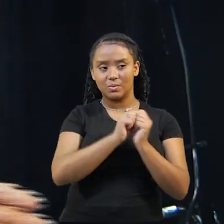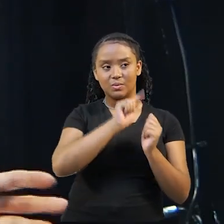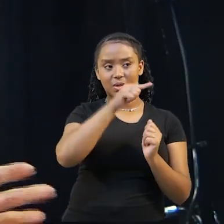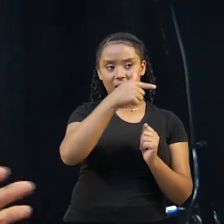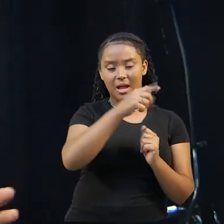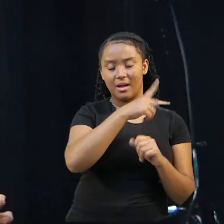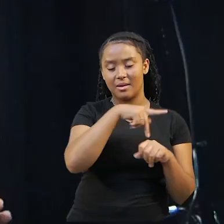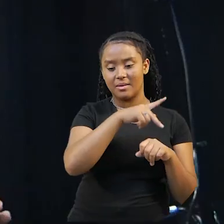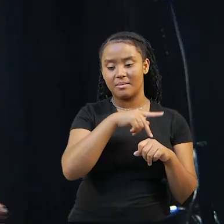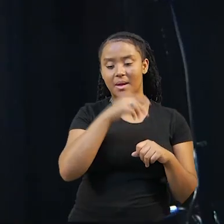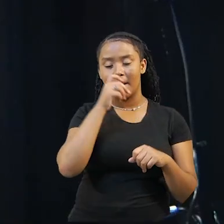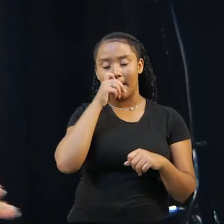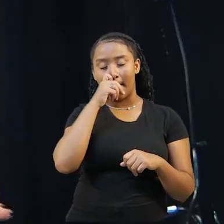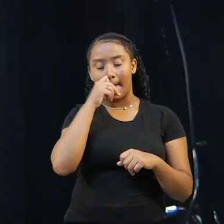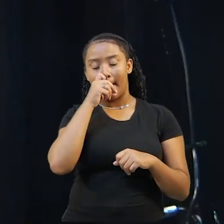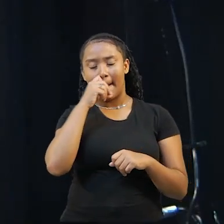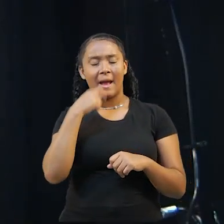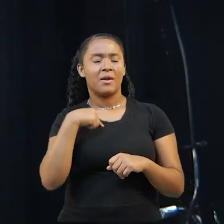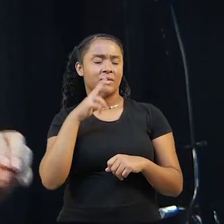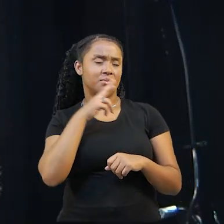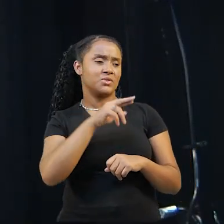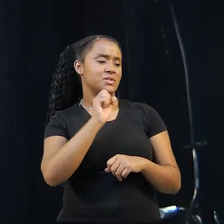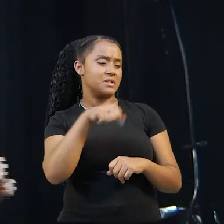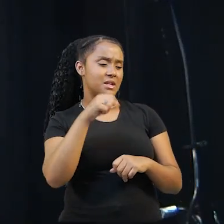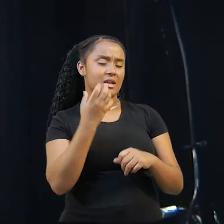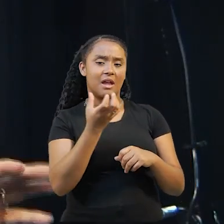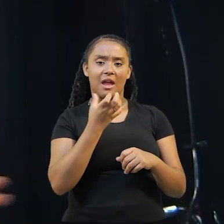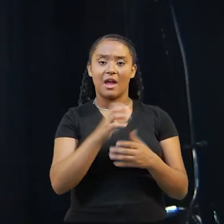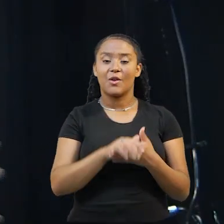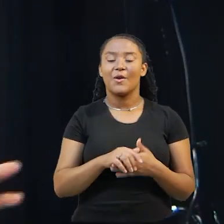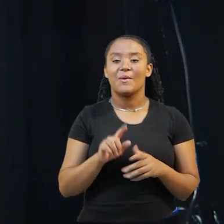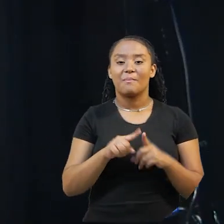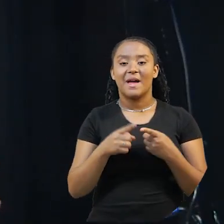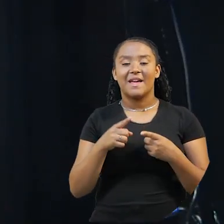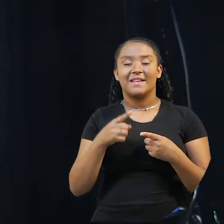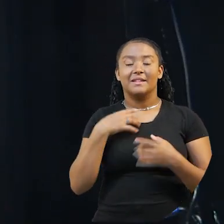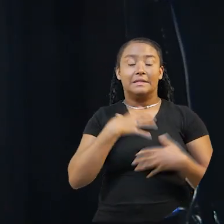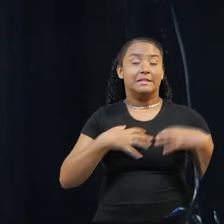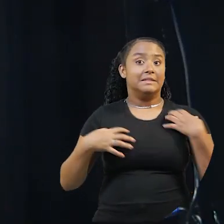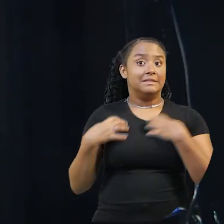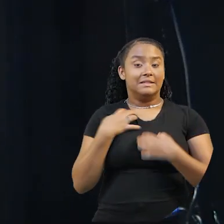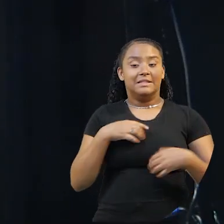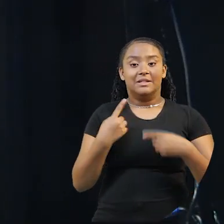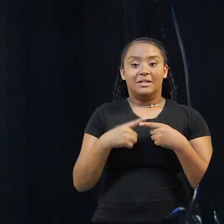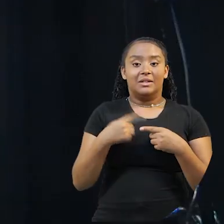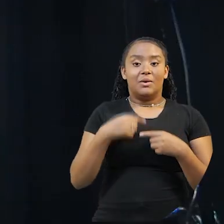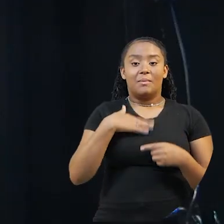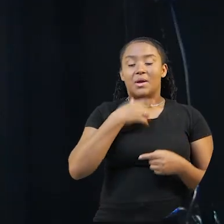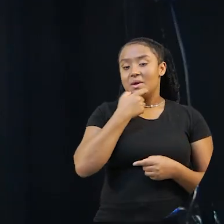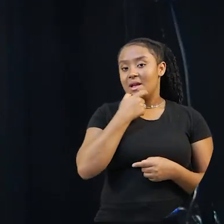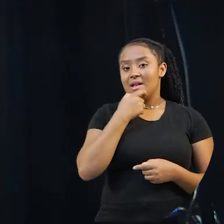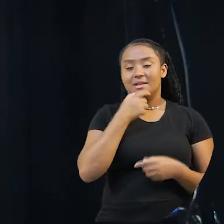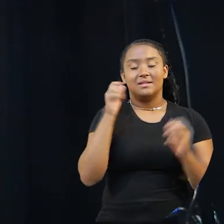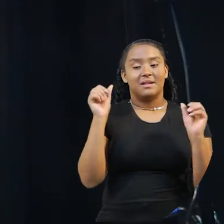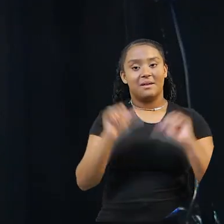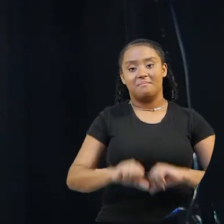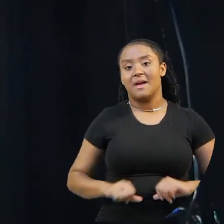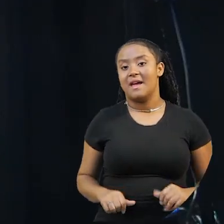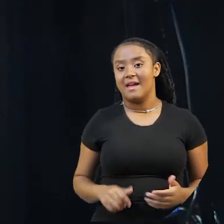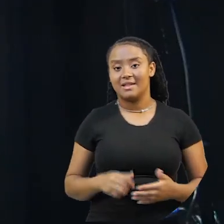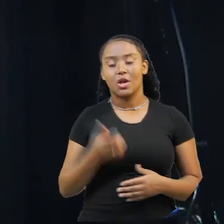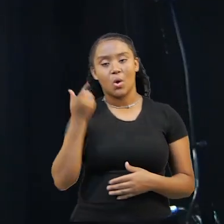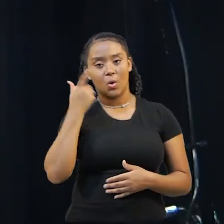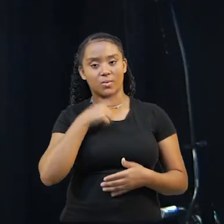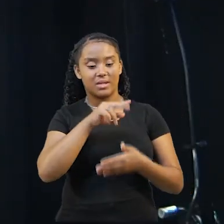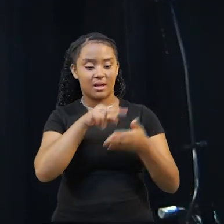eu não tinha feito inglês formal, eu tinha estudado por conta própria. Então, o meu inglês era muito básico.